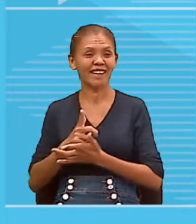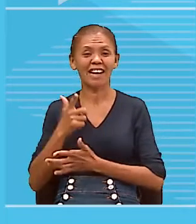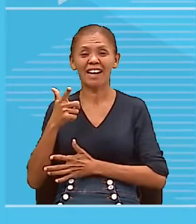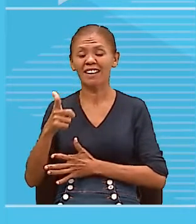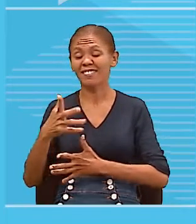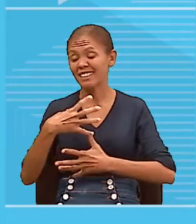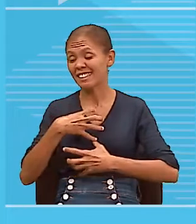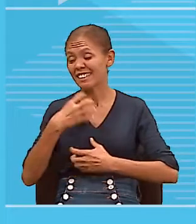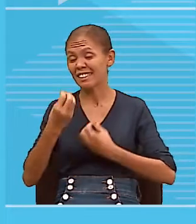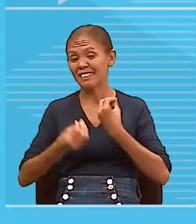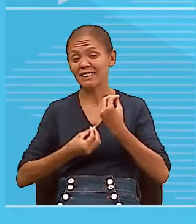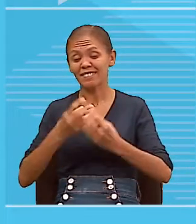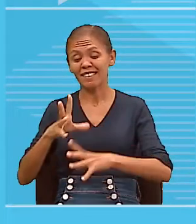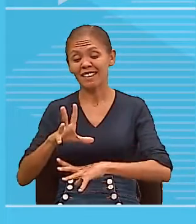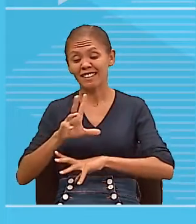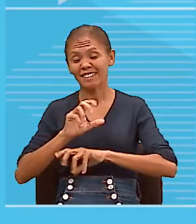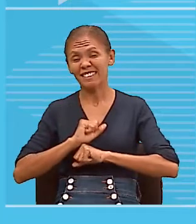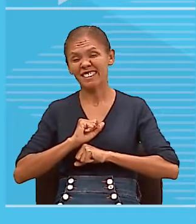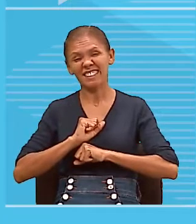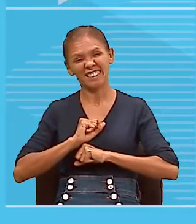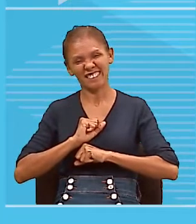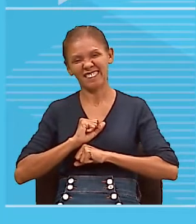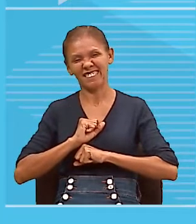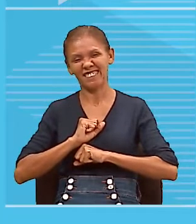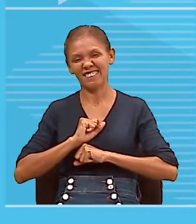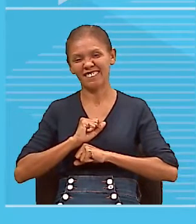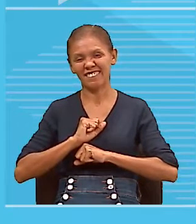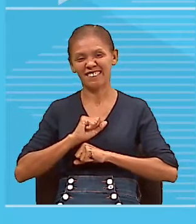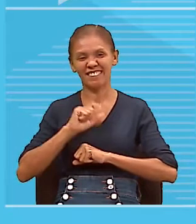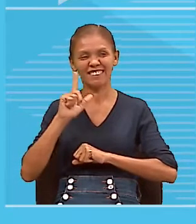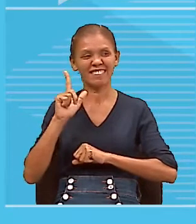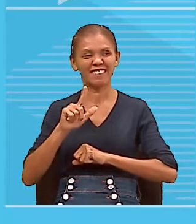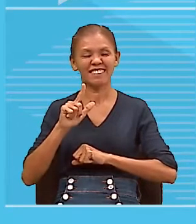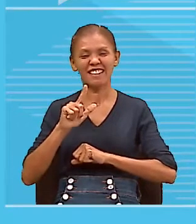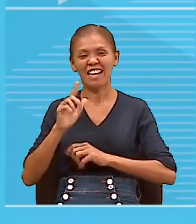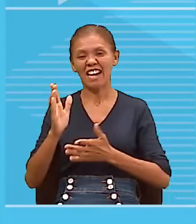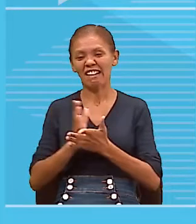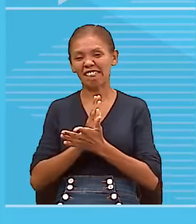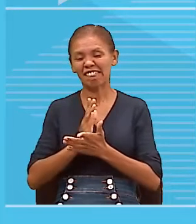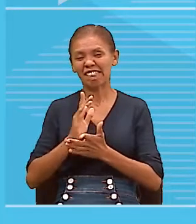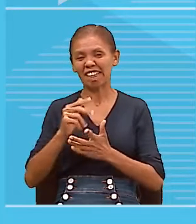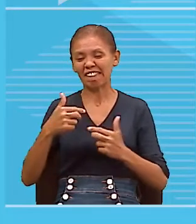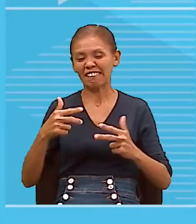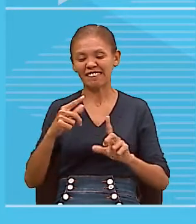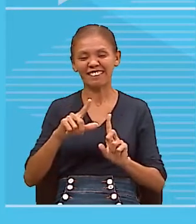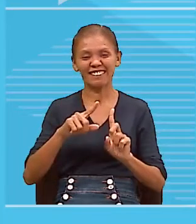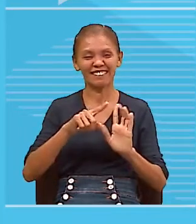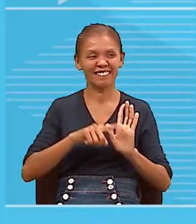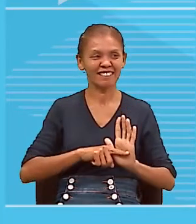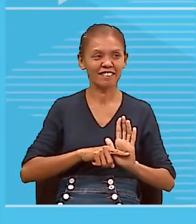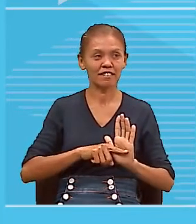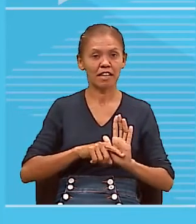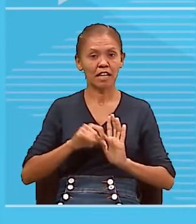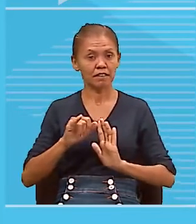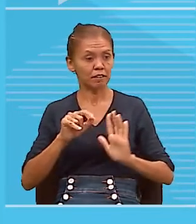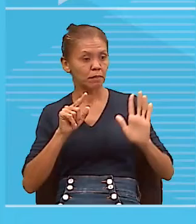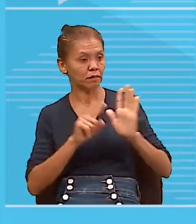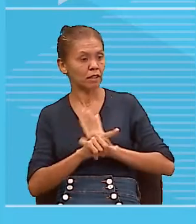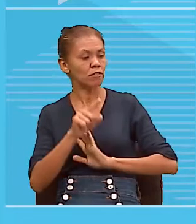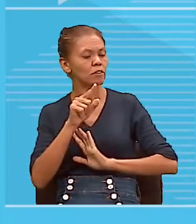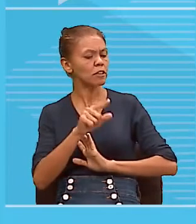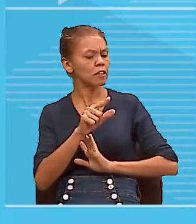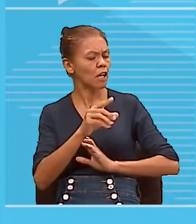outro quando a pessoa pergunta se a gente está bem como é que você tá Você diz logo é assim eu tô é cada vez melhor a pessoa já dizer